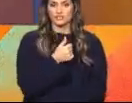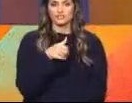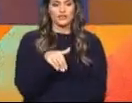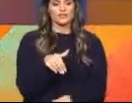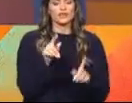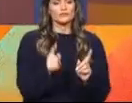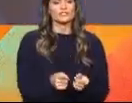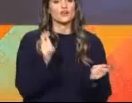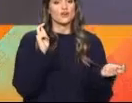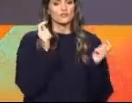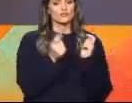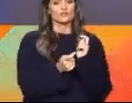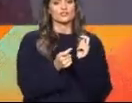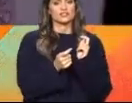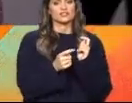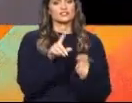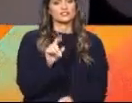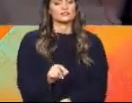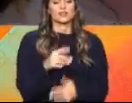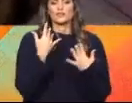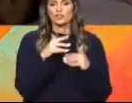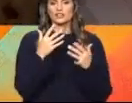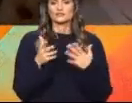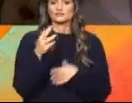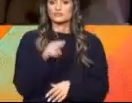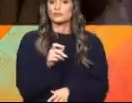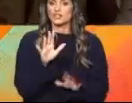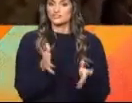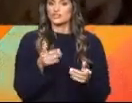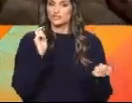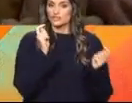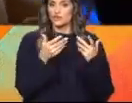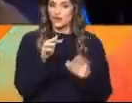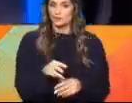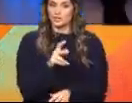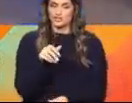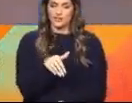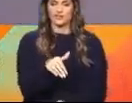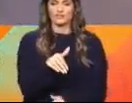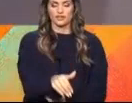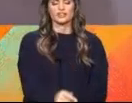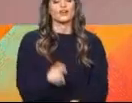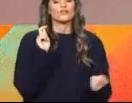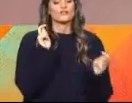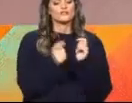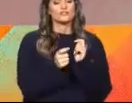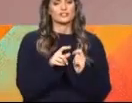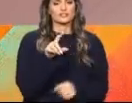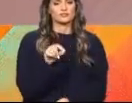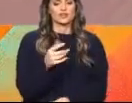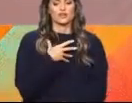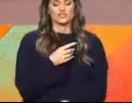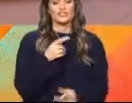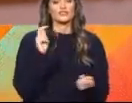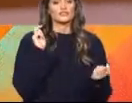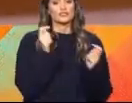começar. Olha, mira, mira, mira, dançando com alegria, o anel já virou. Olha, mira, Maria, olha, mira, mira, mira, eu gosto de caminhar. A